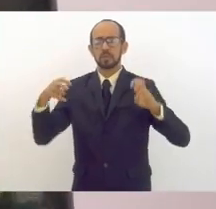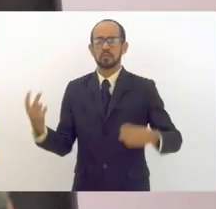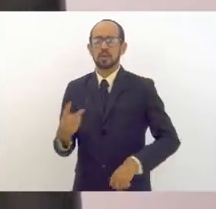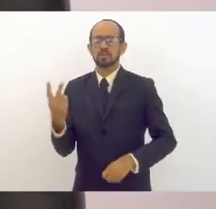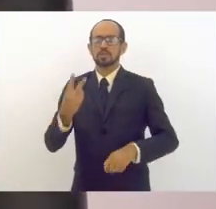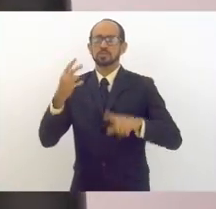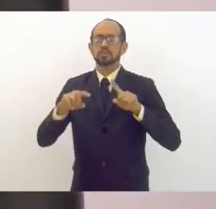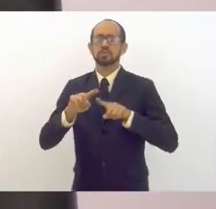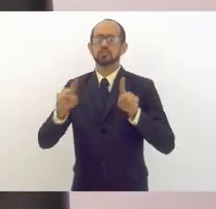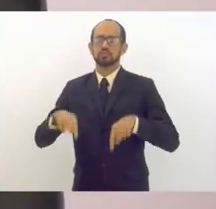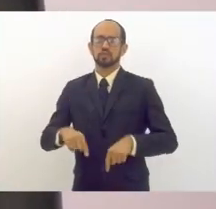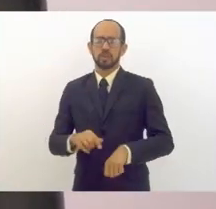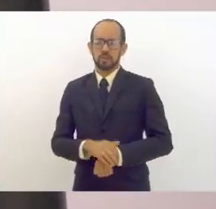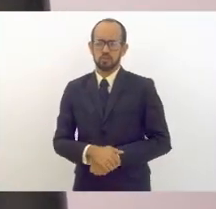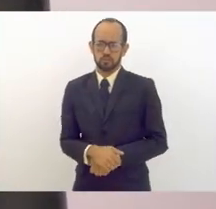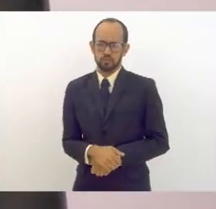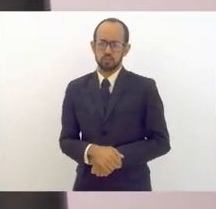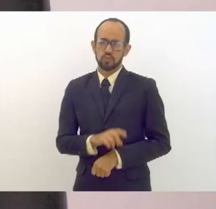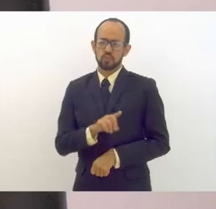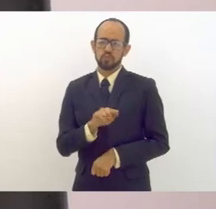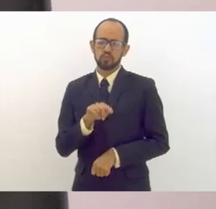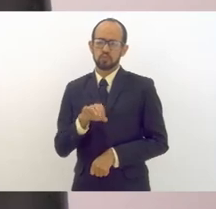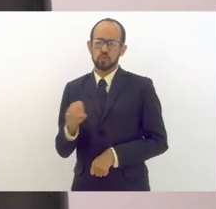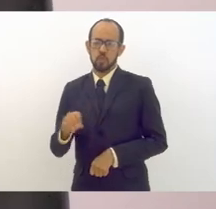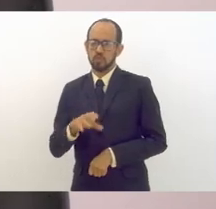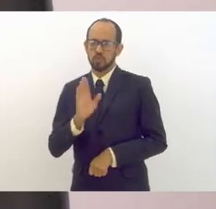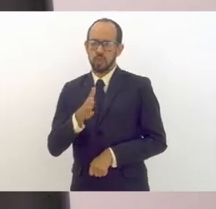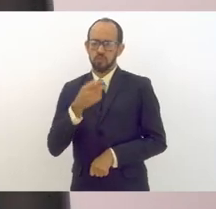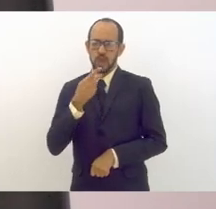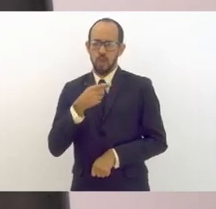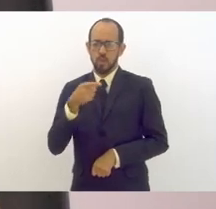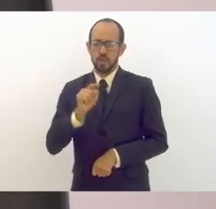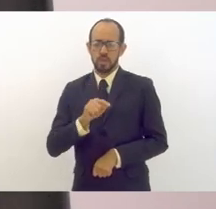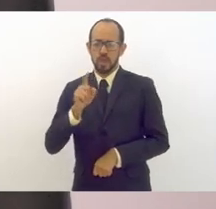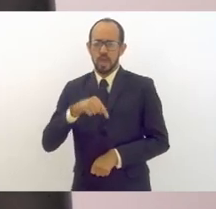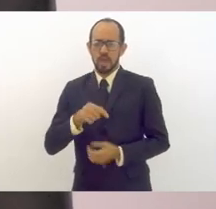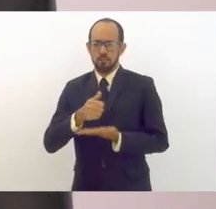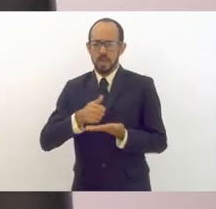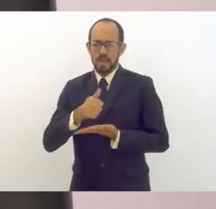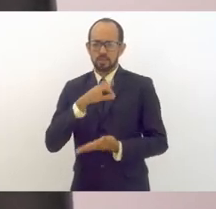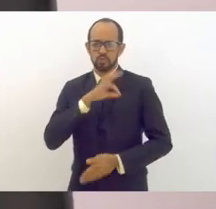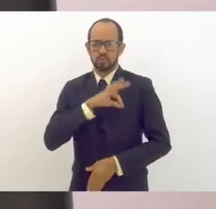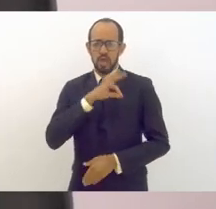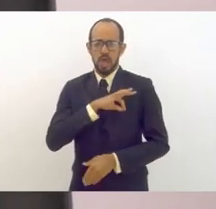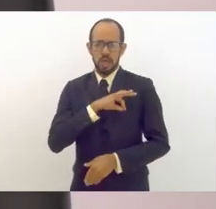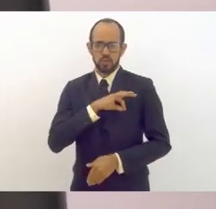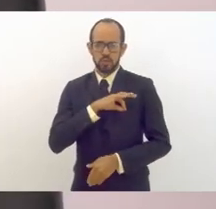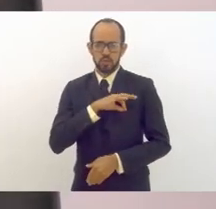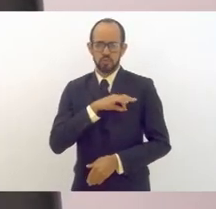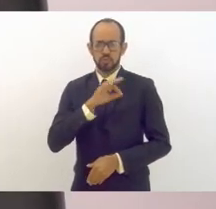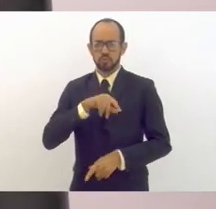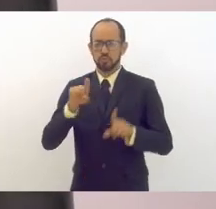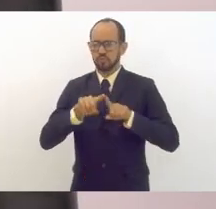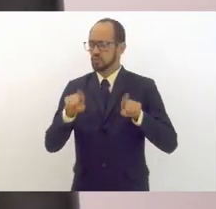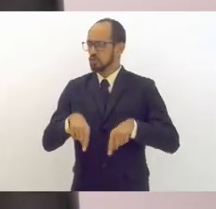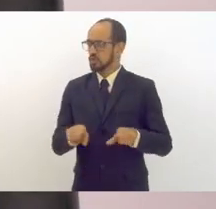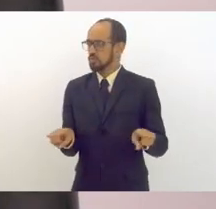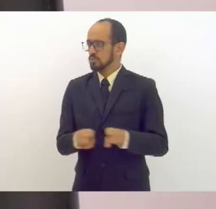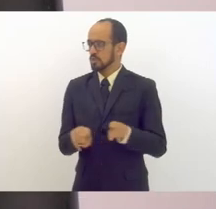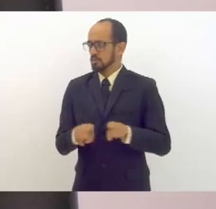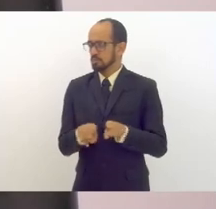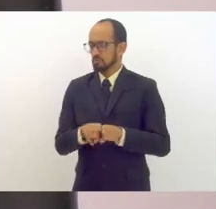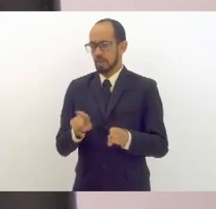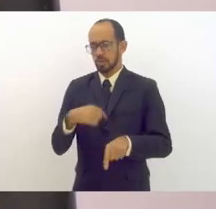servidores, que o Diogo já chamou a atenção para a questão do piso, tanto dos funcionários quanto o nosso piso nacional